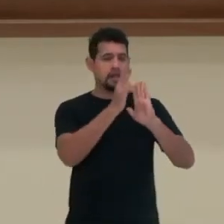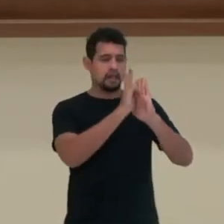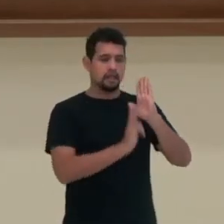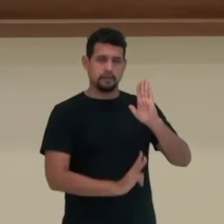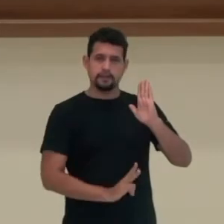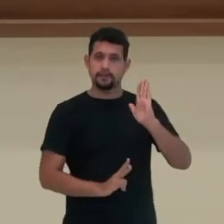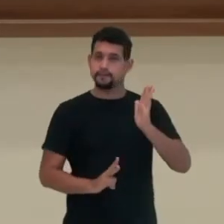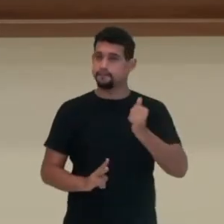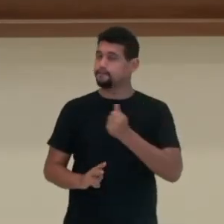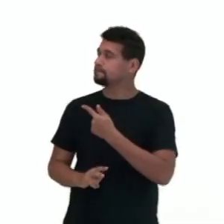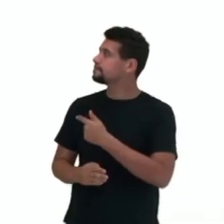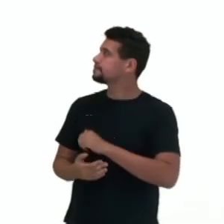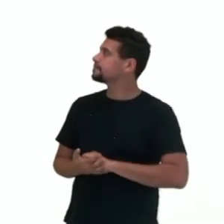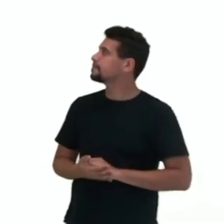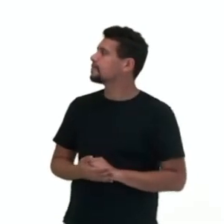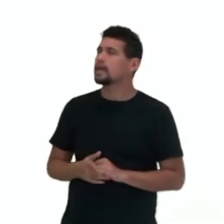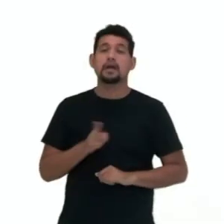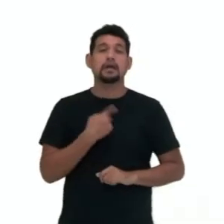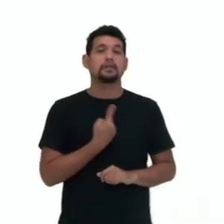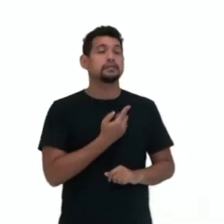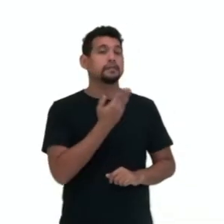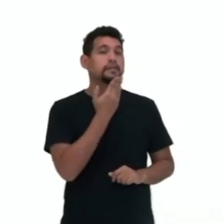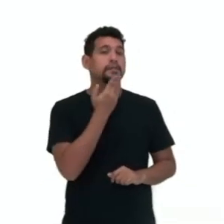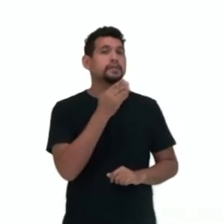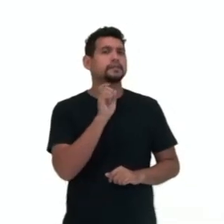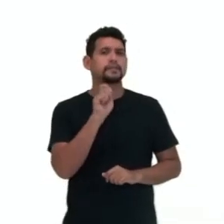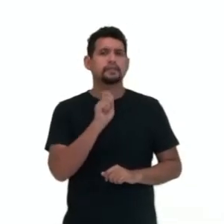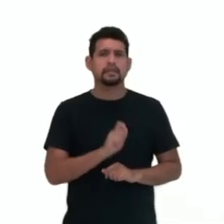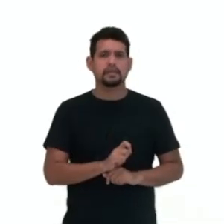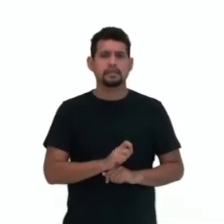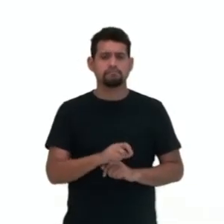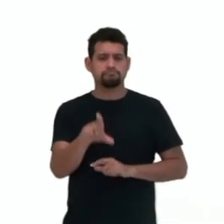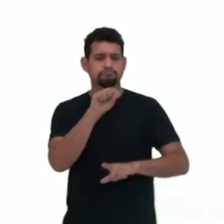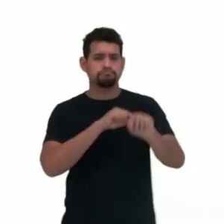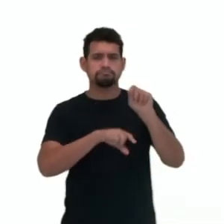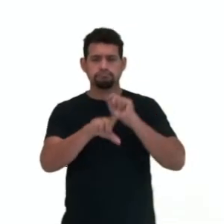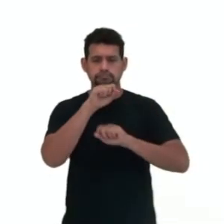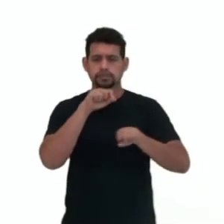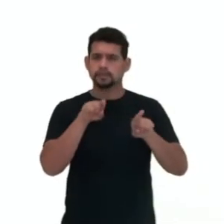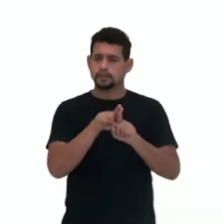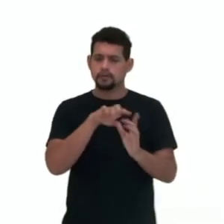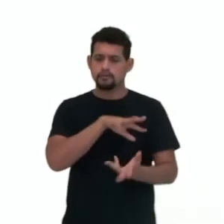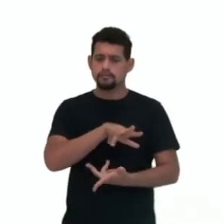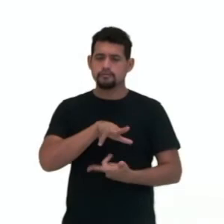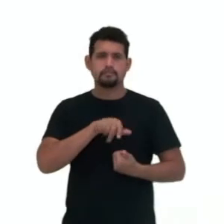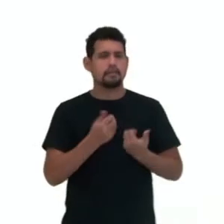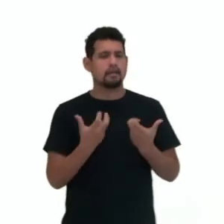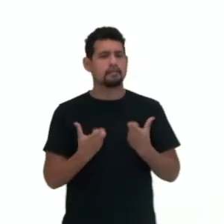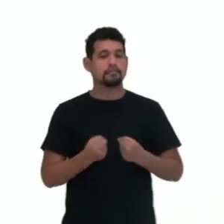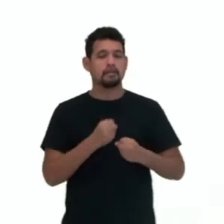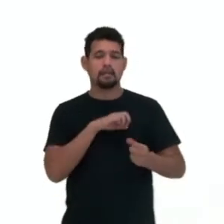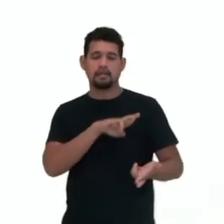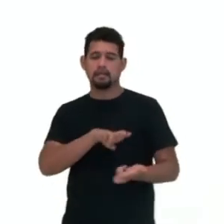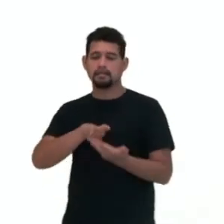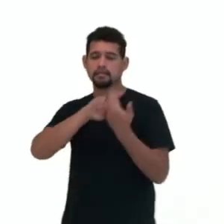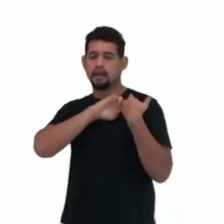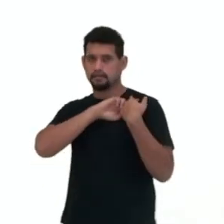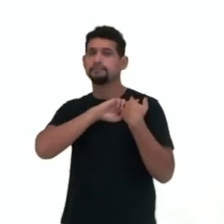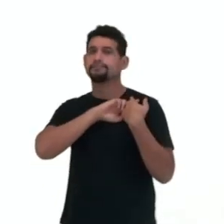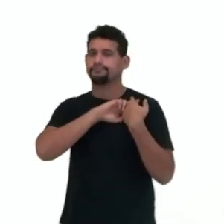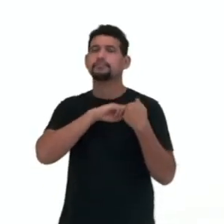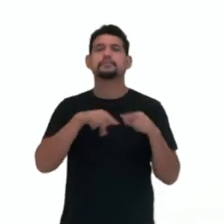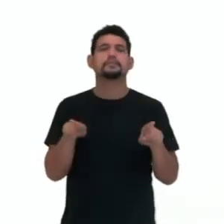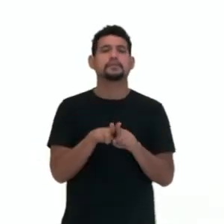Vamos lá? Exigimos que os tomadores de decisão do mundo assumam a responsabilidade